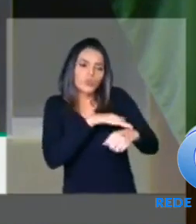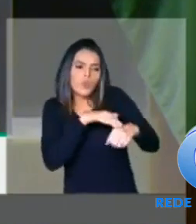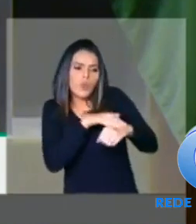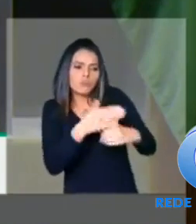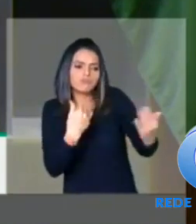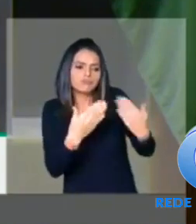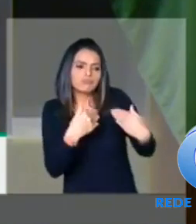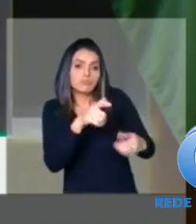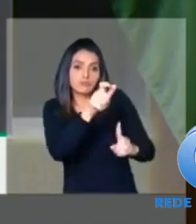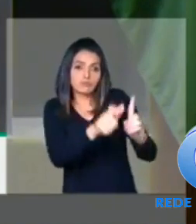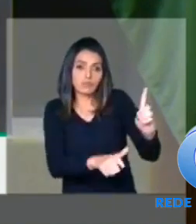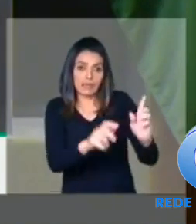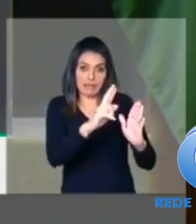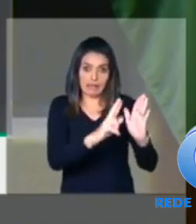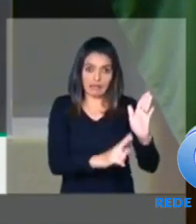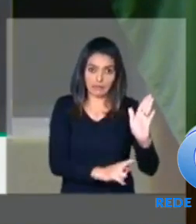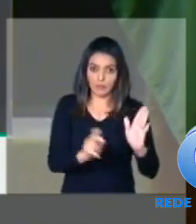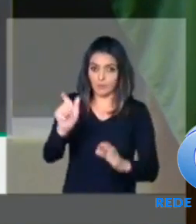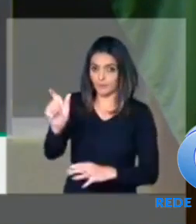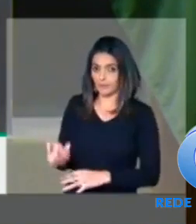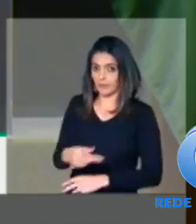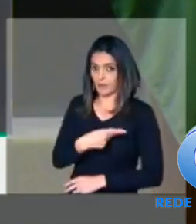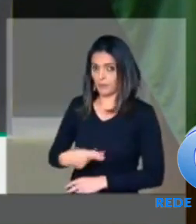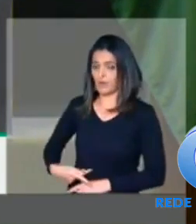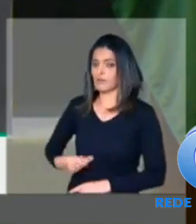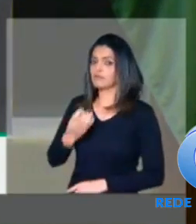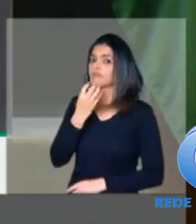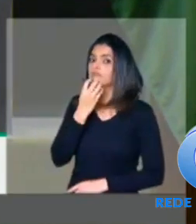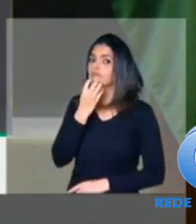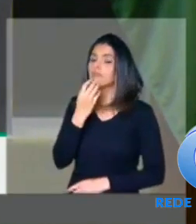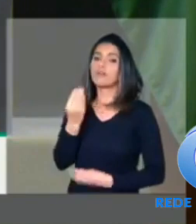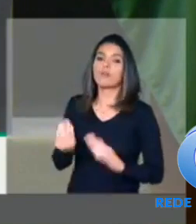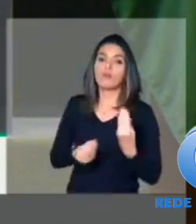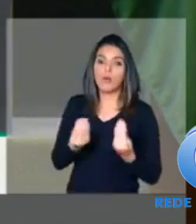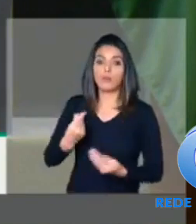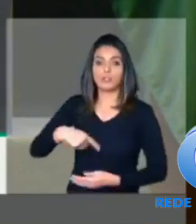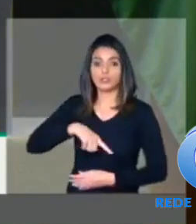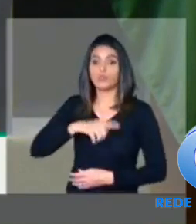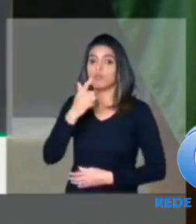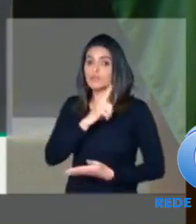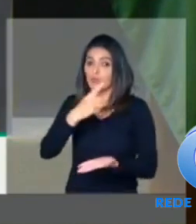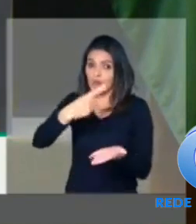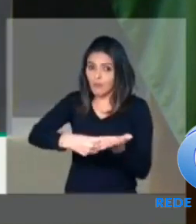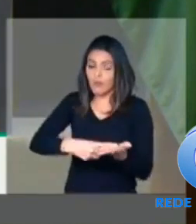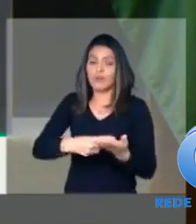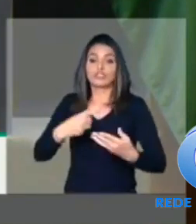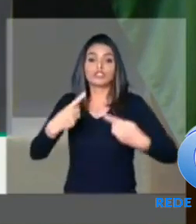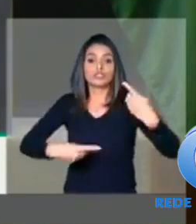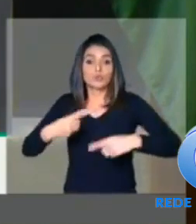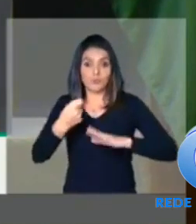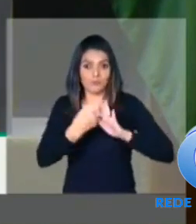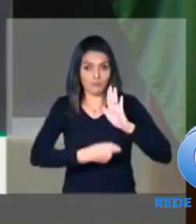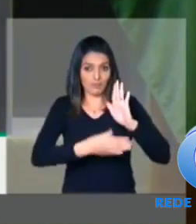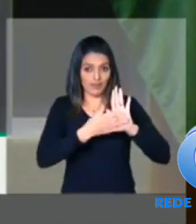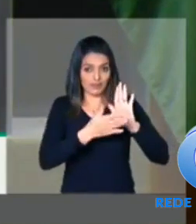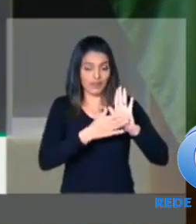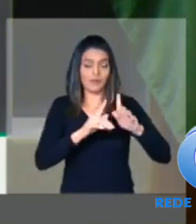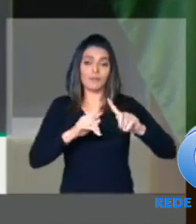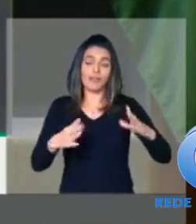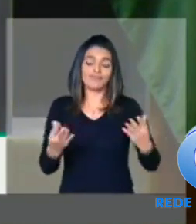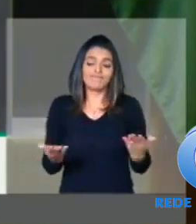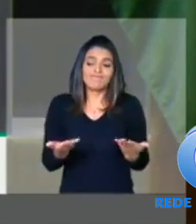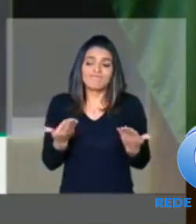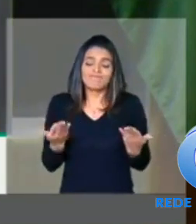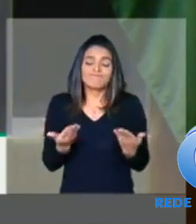e também com o presidente da Câmara na discussão dessa matéria, mas insuficiente, já que